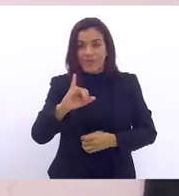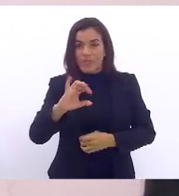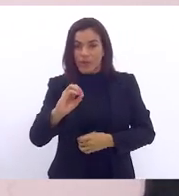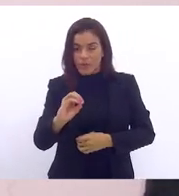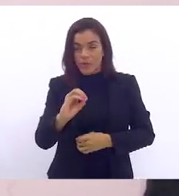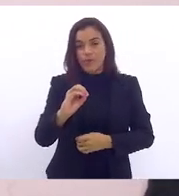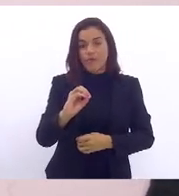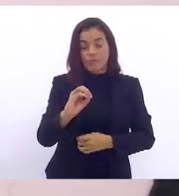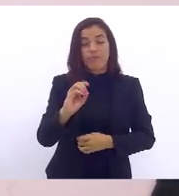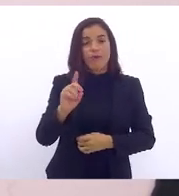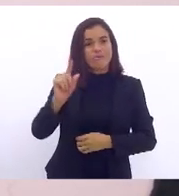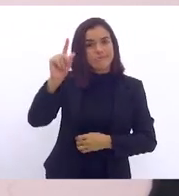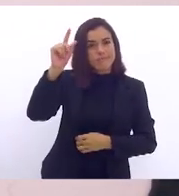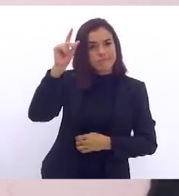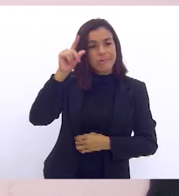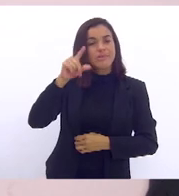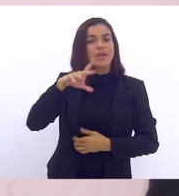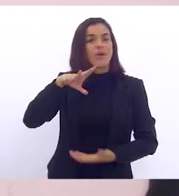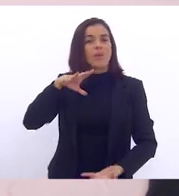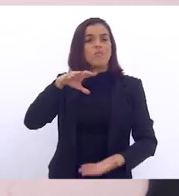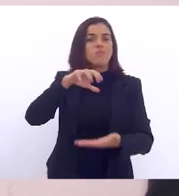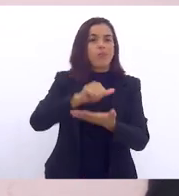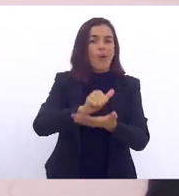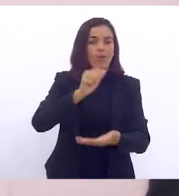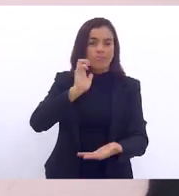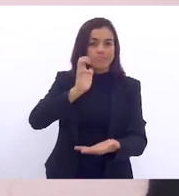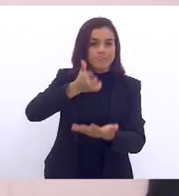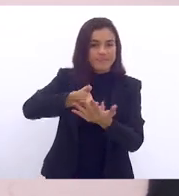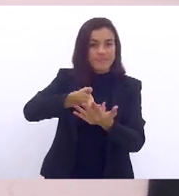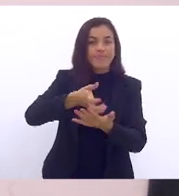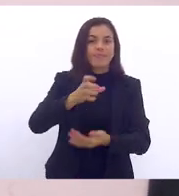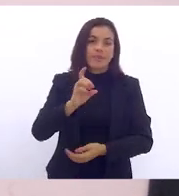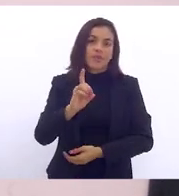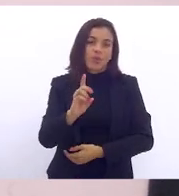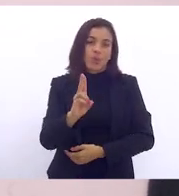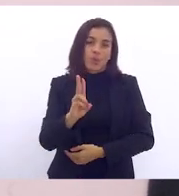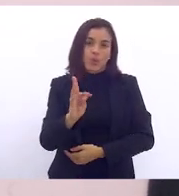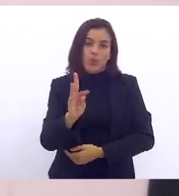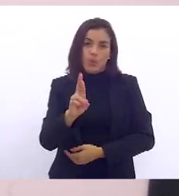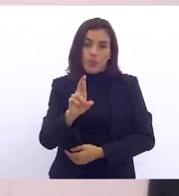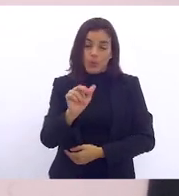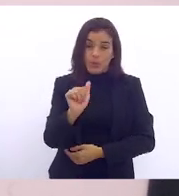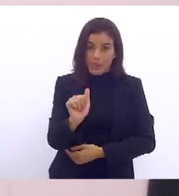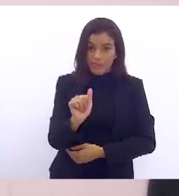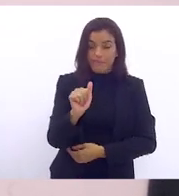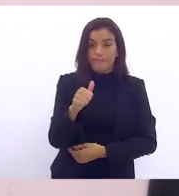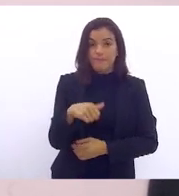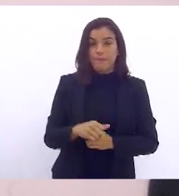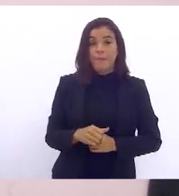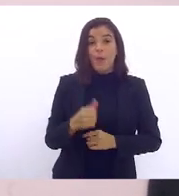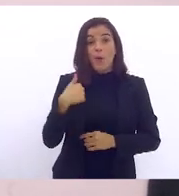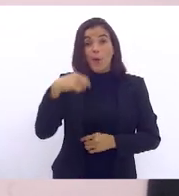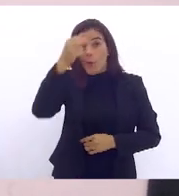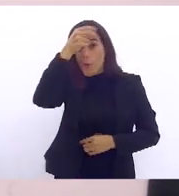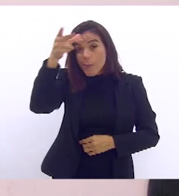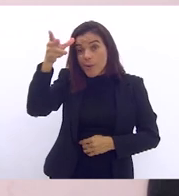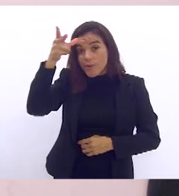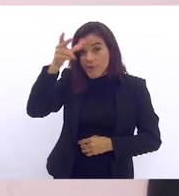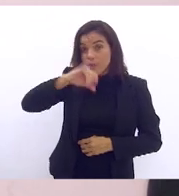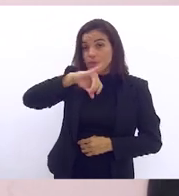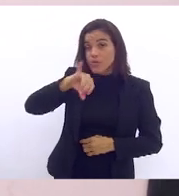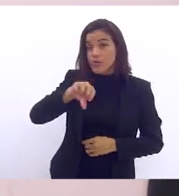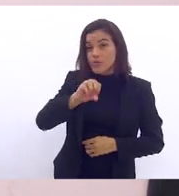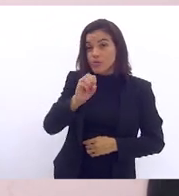da concessão da Dutra e então não é nosso prefeito Fernando Jordão com quem sempre teve uma boa